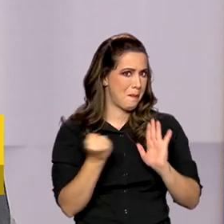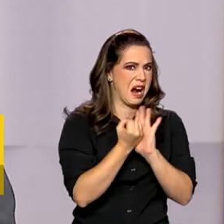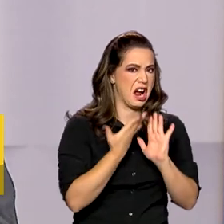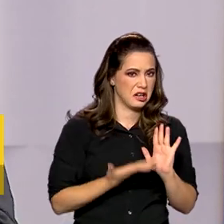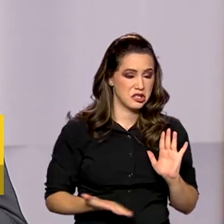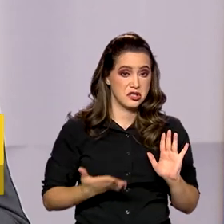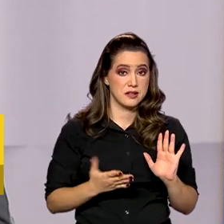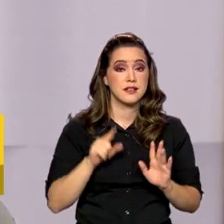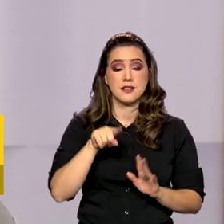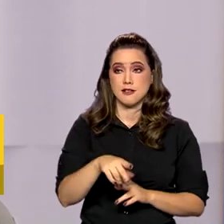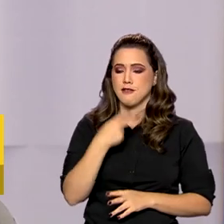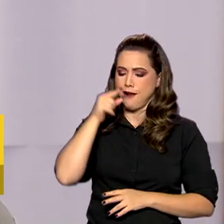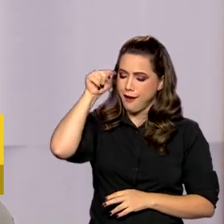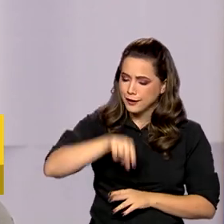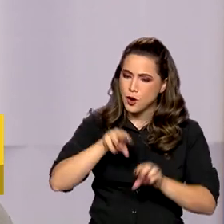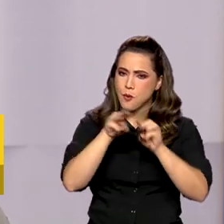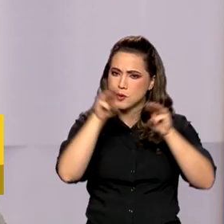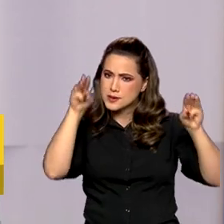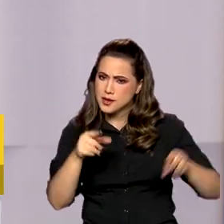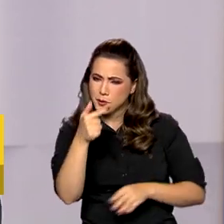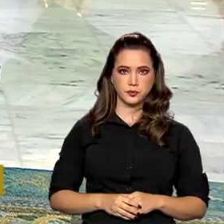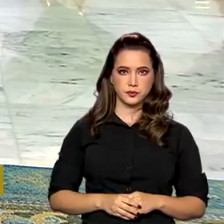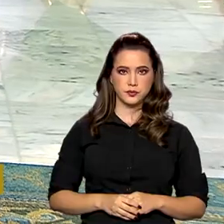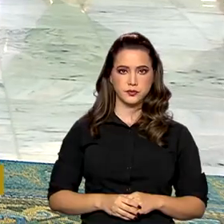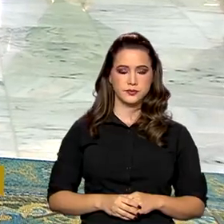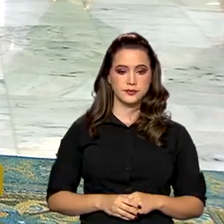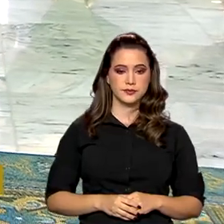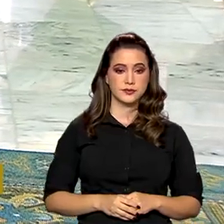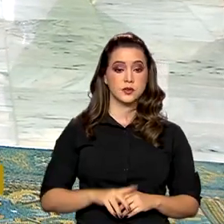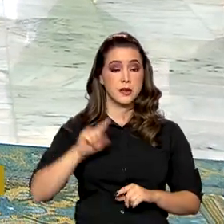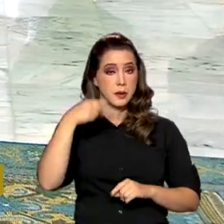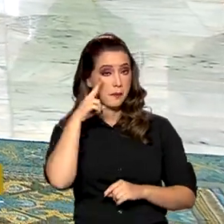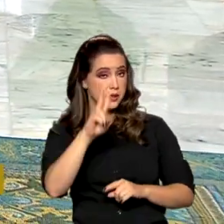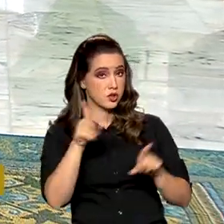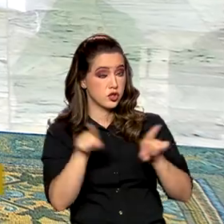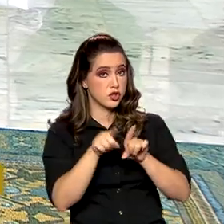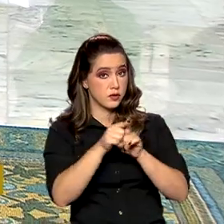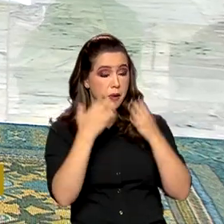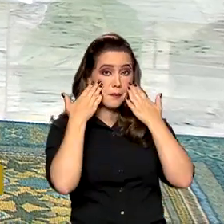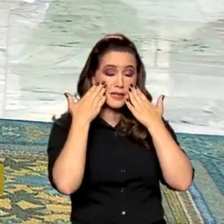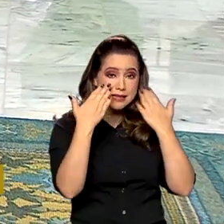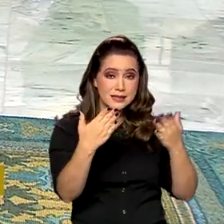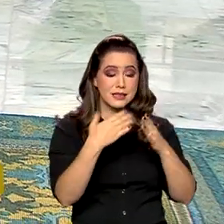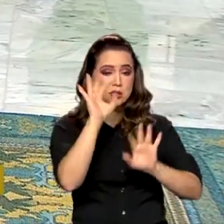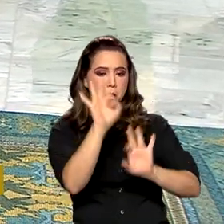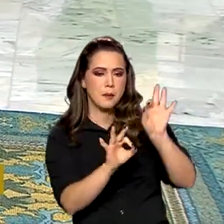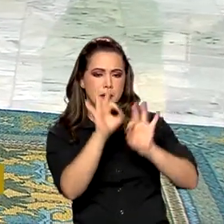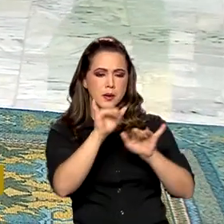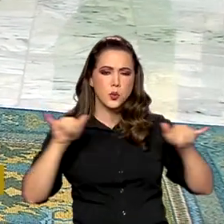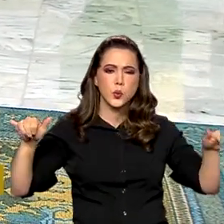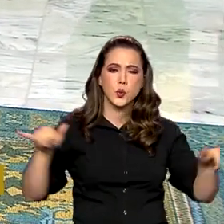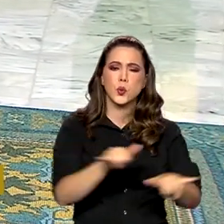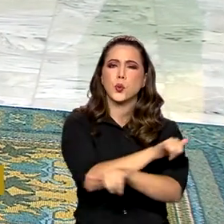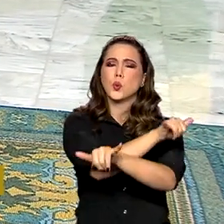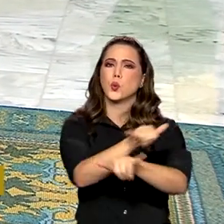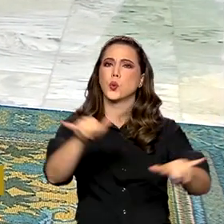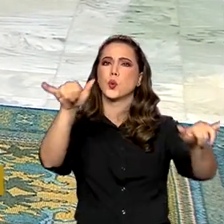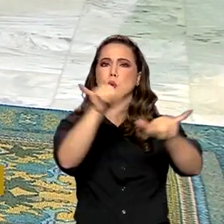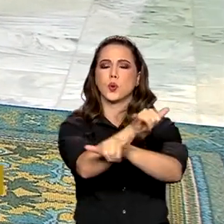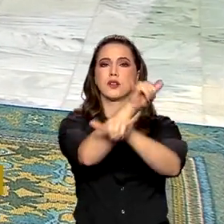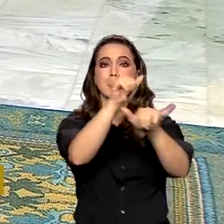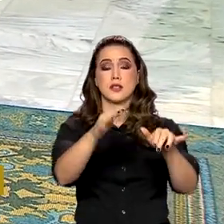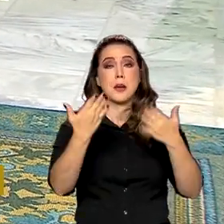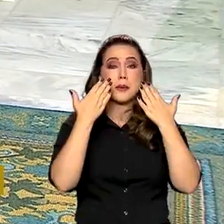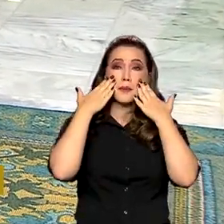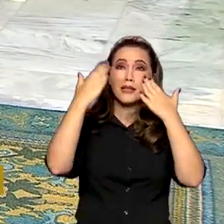de setembro aqui, e existem paulistas notáveis. E no próximo bloco, vamos mostrar a preparação da Esquadrilha da Fumaça para o tradicional